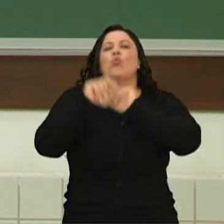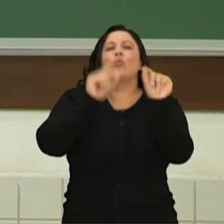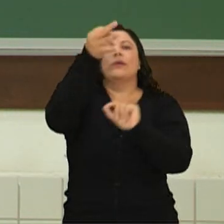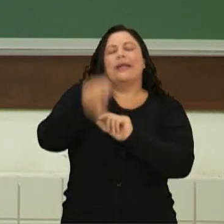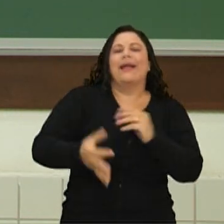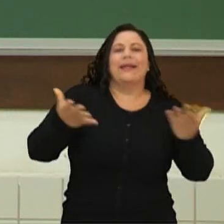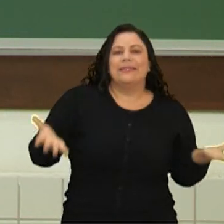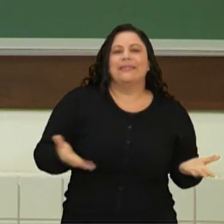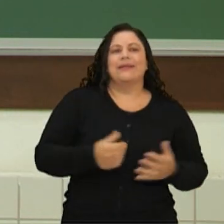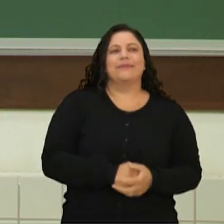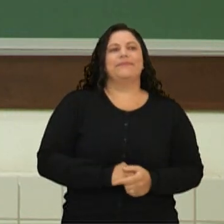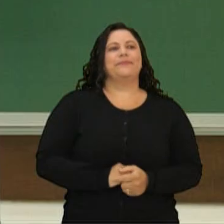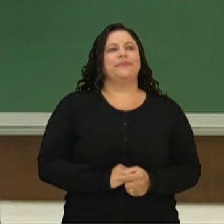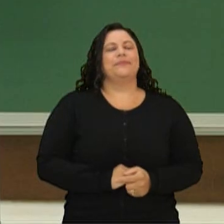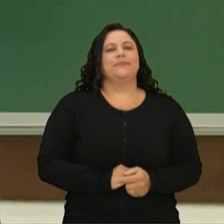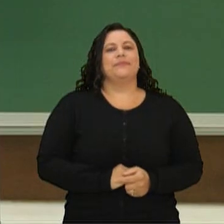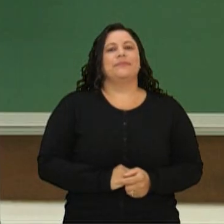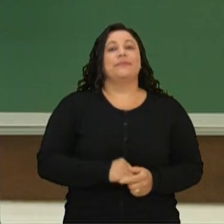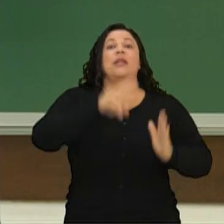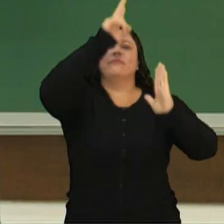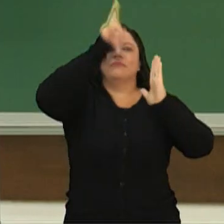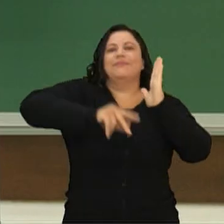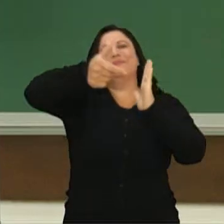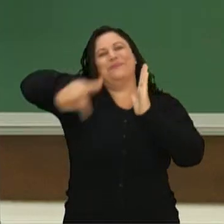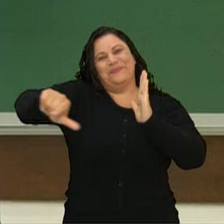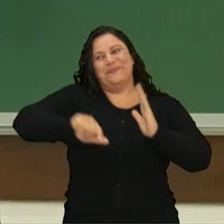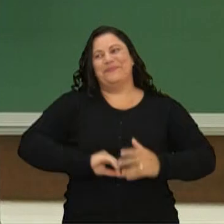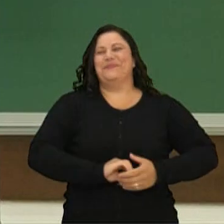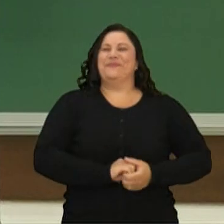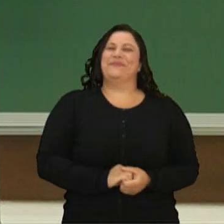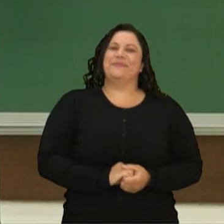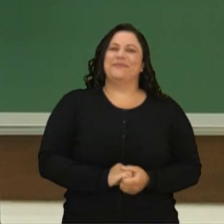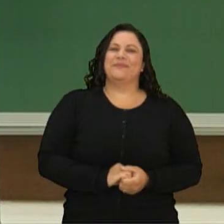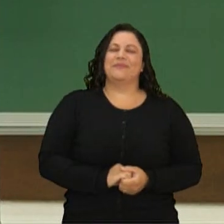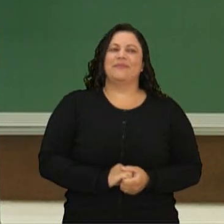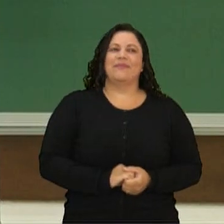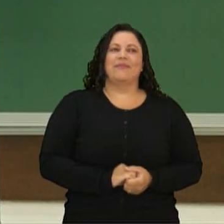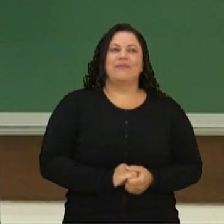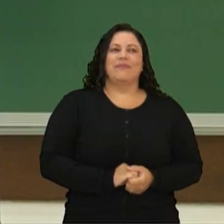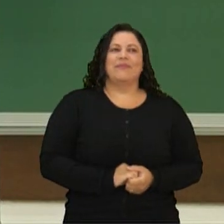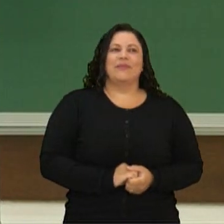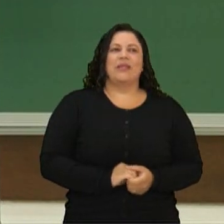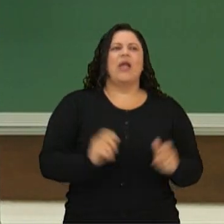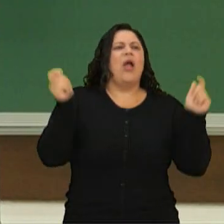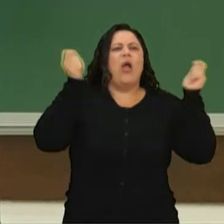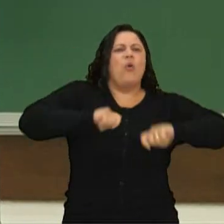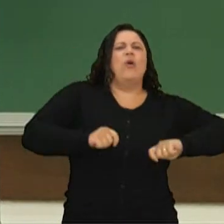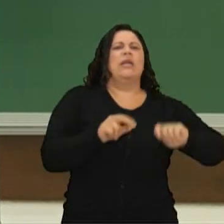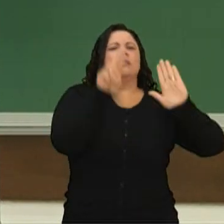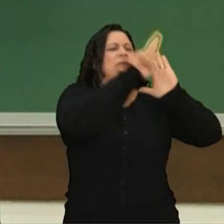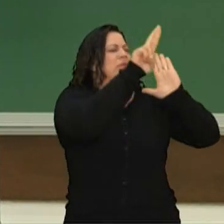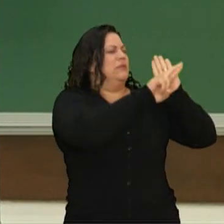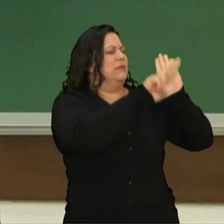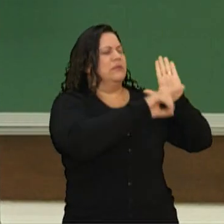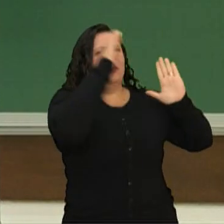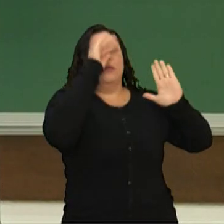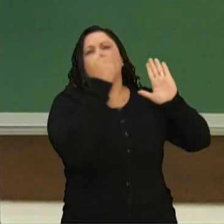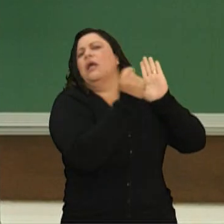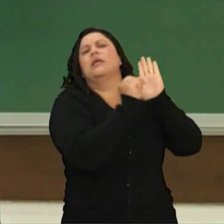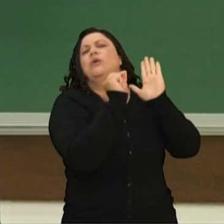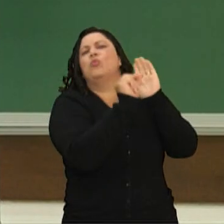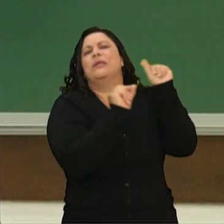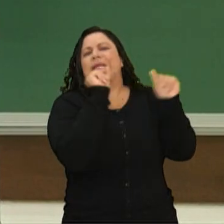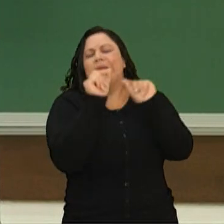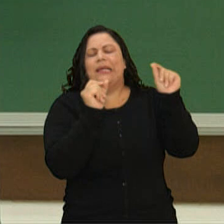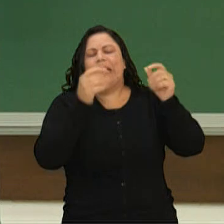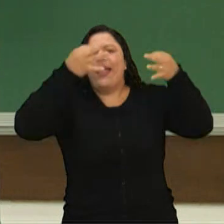que vocês colocaram lá? Vamos ler de novo a questão. Com relação aos códigos de conduta, é correto afirmar, letra A, podem ser